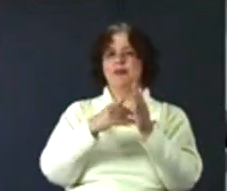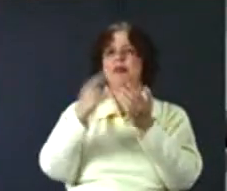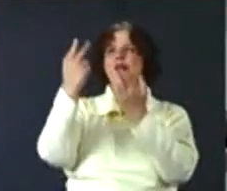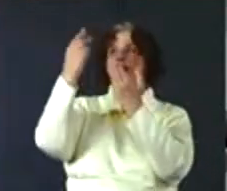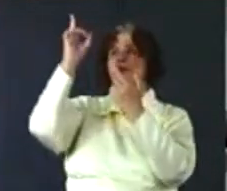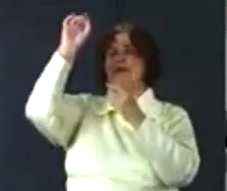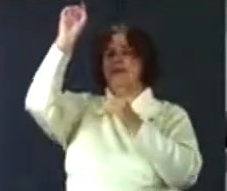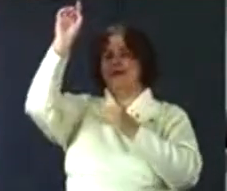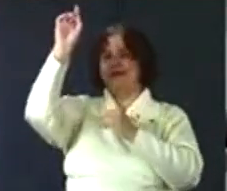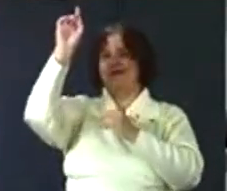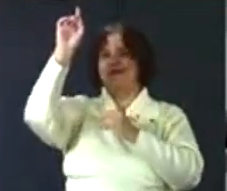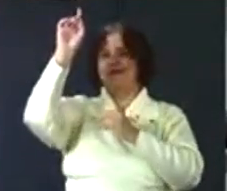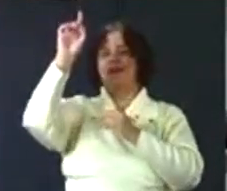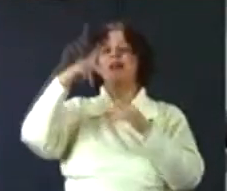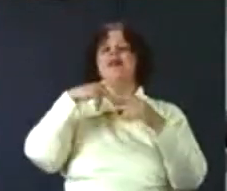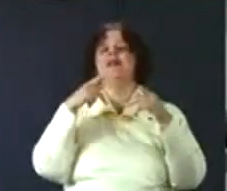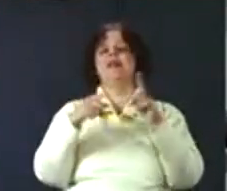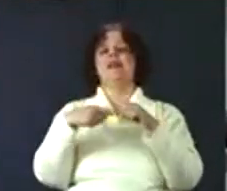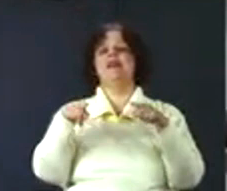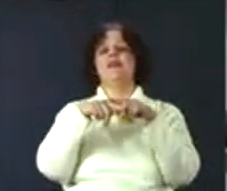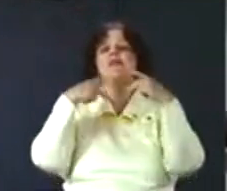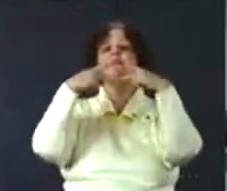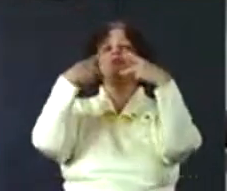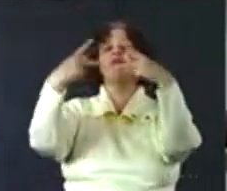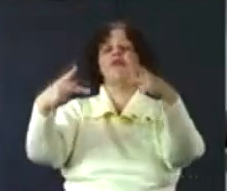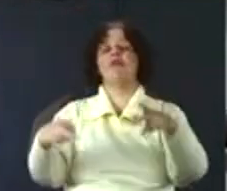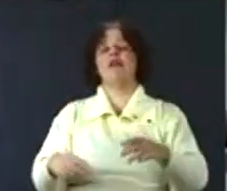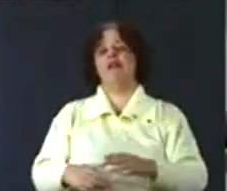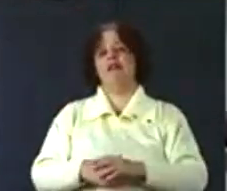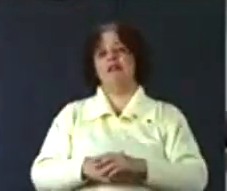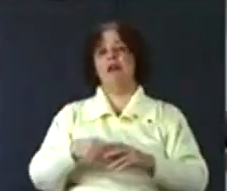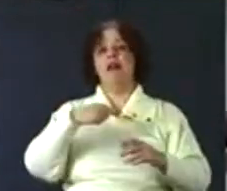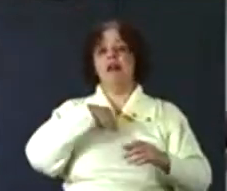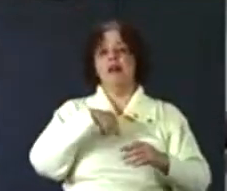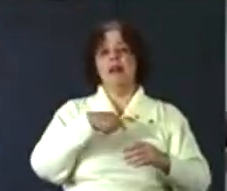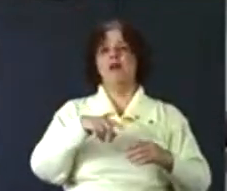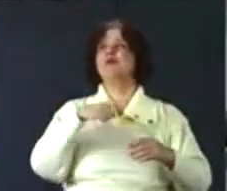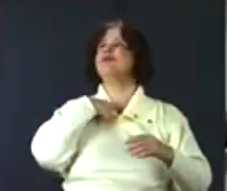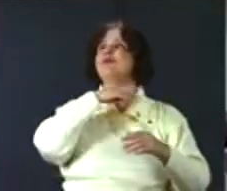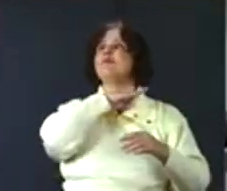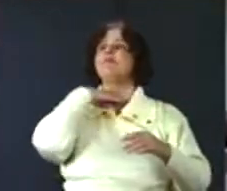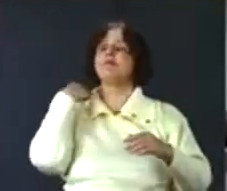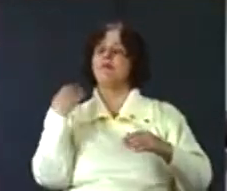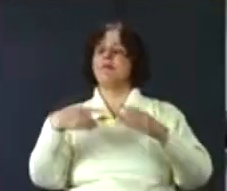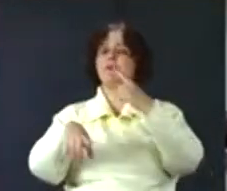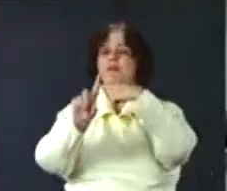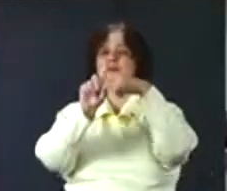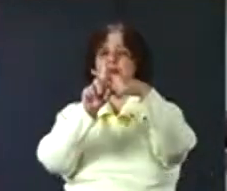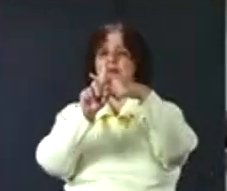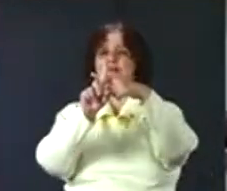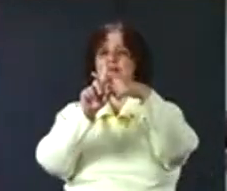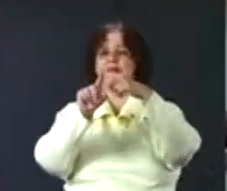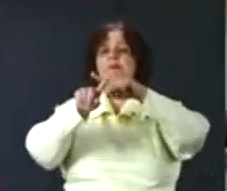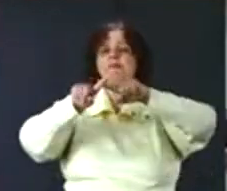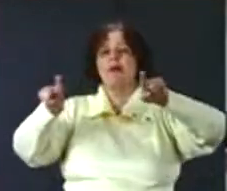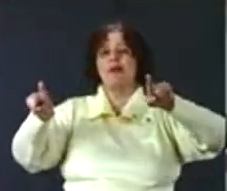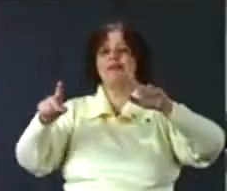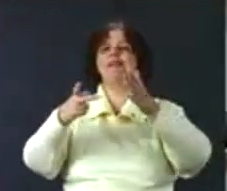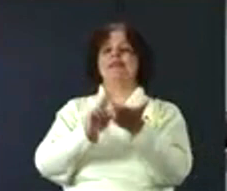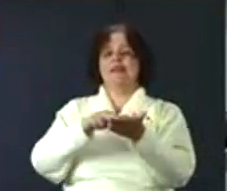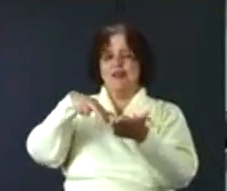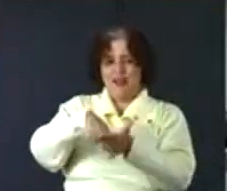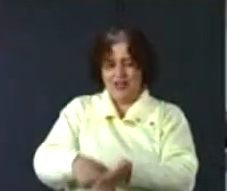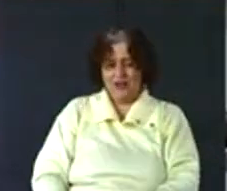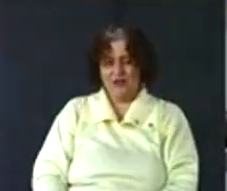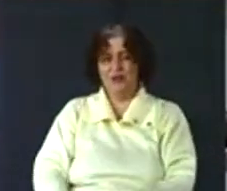também faz uma apresentação muito particular, porque ele diz, eu sou aquele que morri na cruz, mas eu ressuscitei.